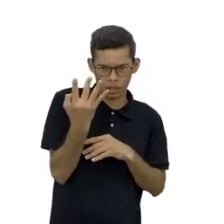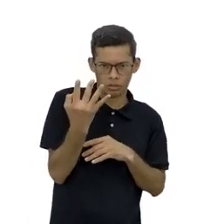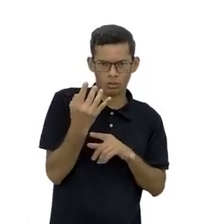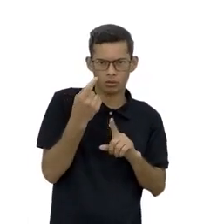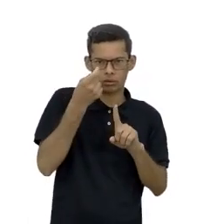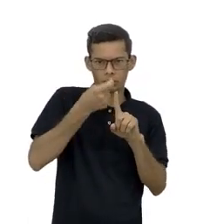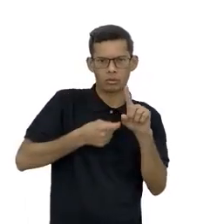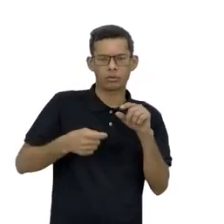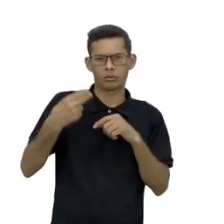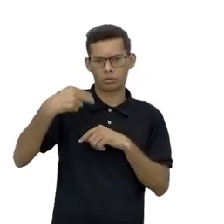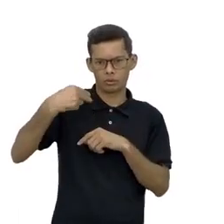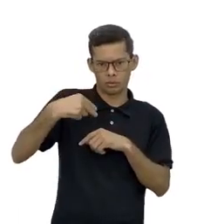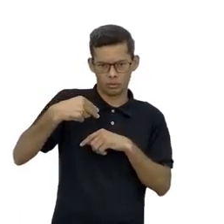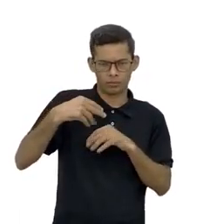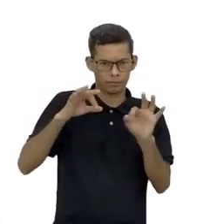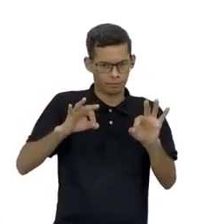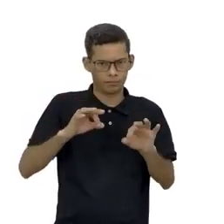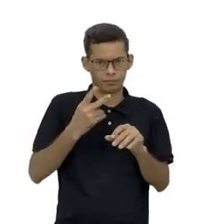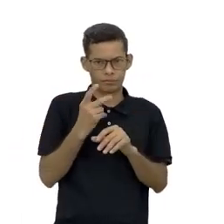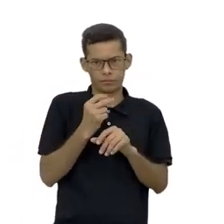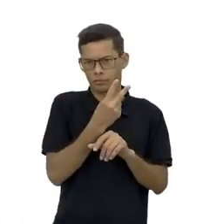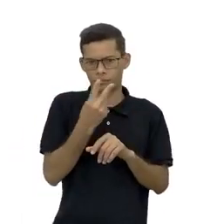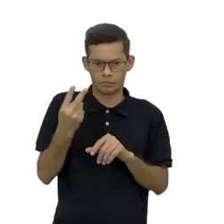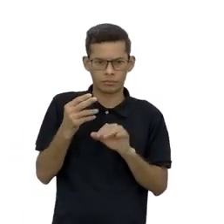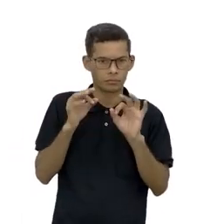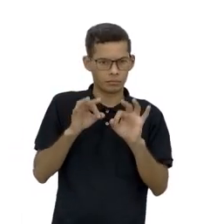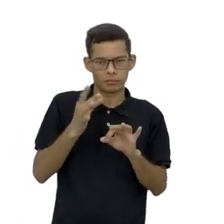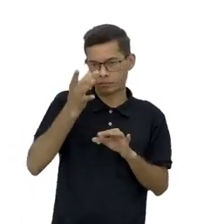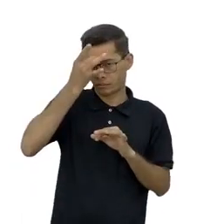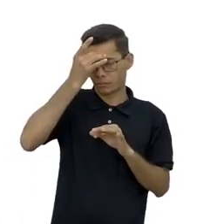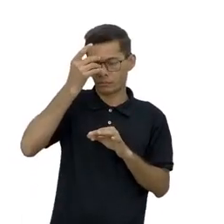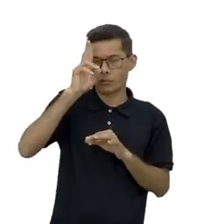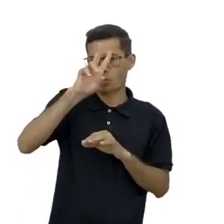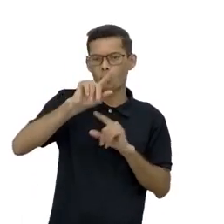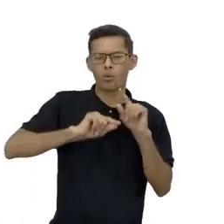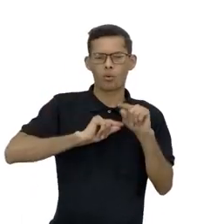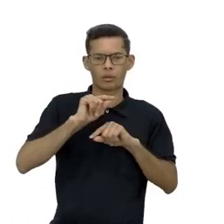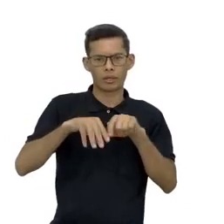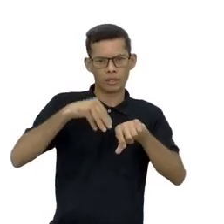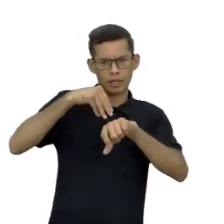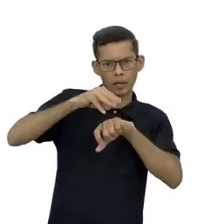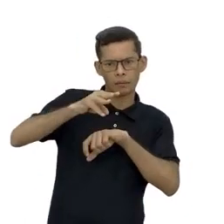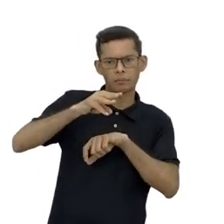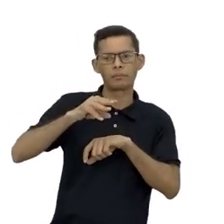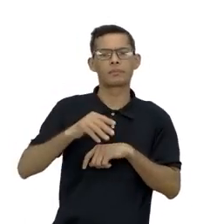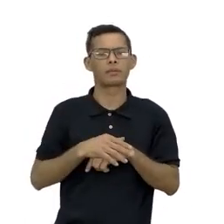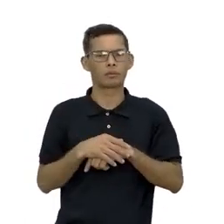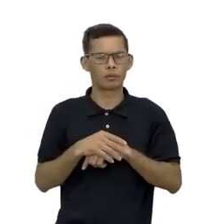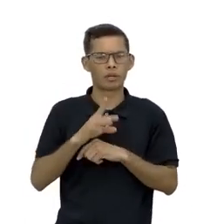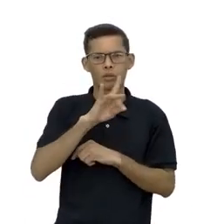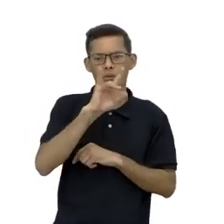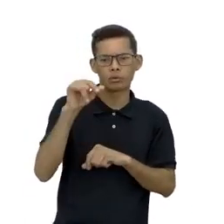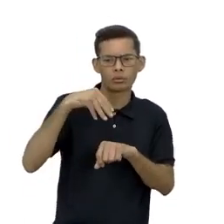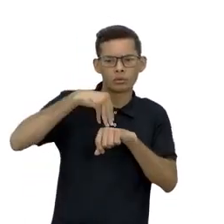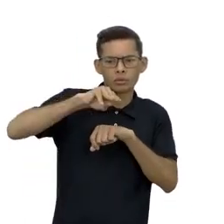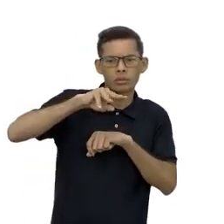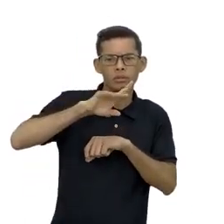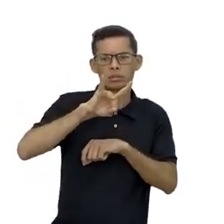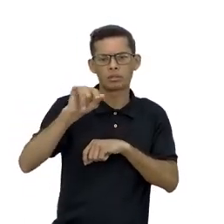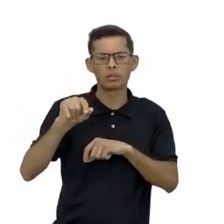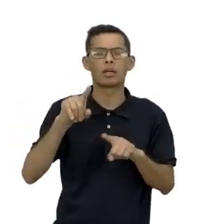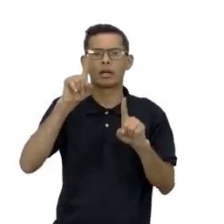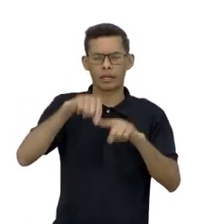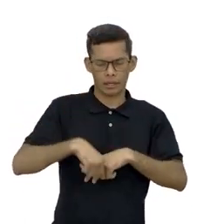14/11 de 2022. Né? E lembrar que, no caso da pílula, a data da pílula é a